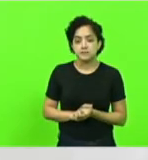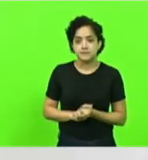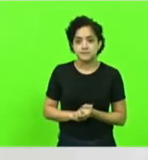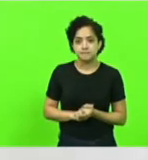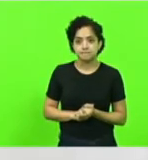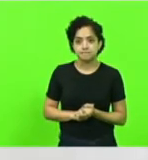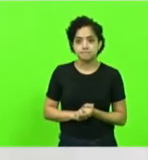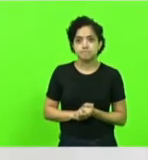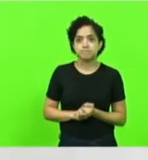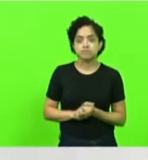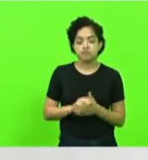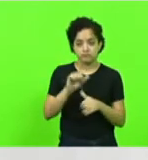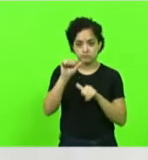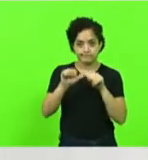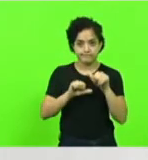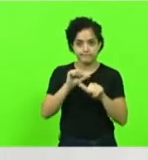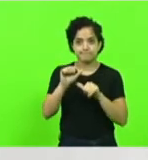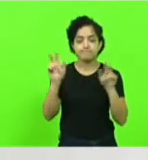Deixa eu mudar de assunto.